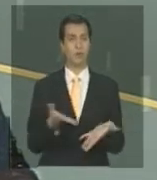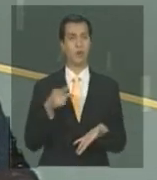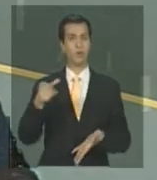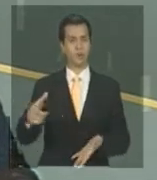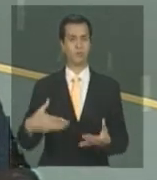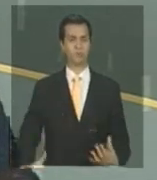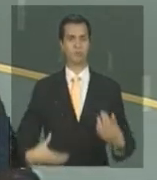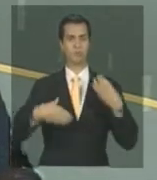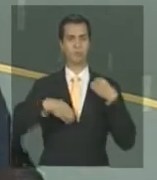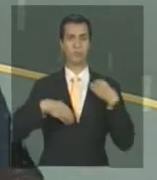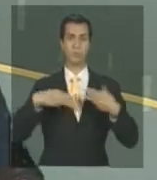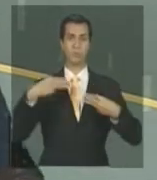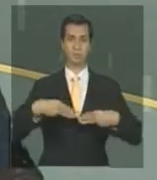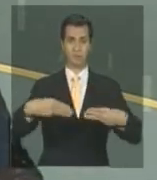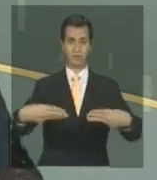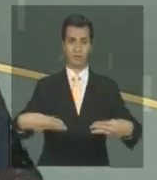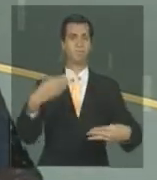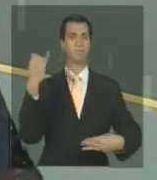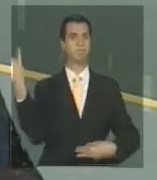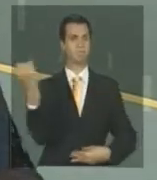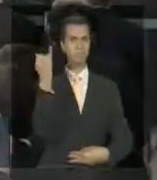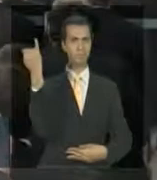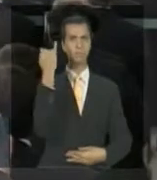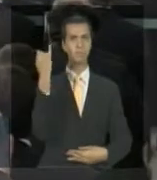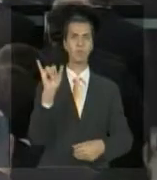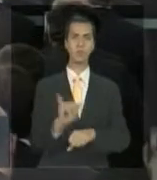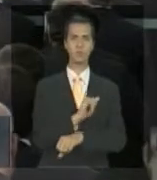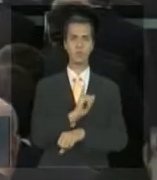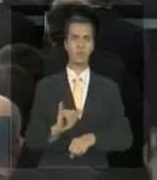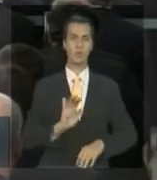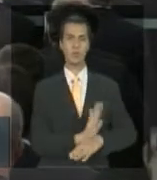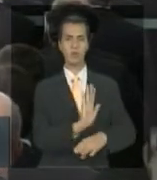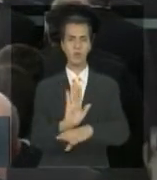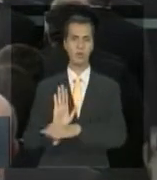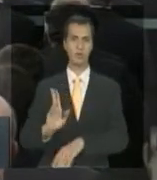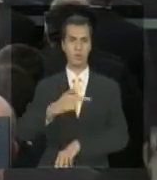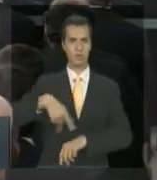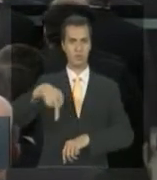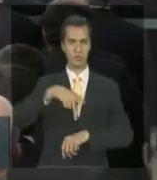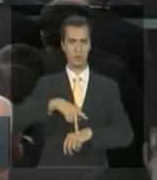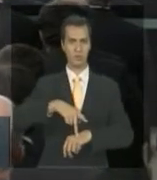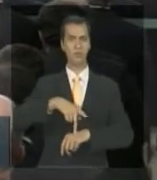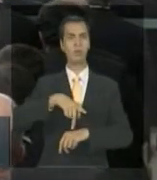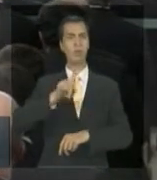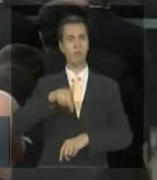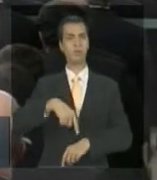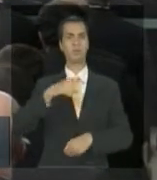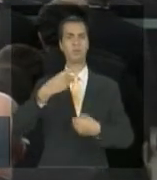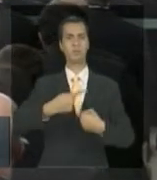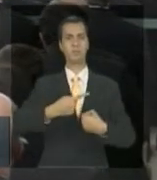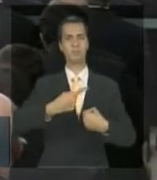importância estratégica para o país. Eu tenho certeza,